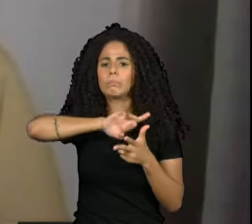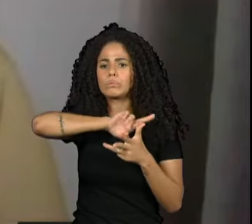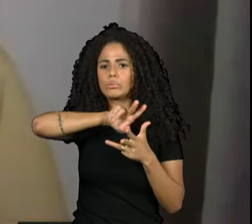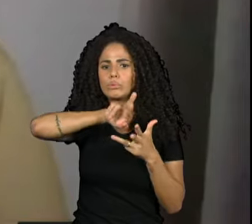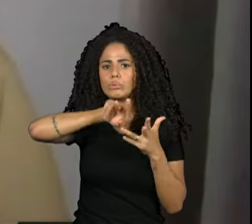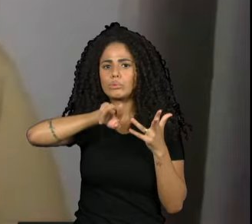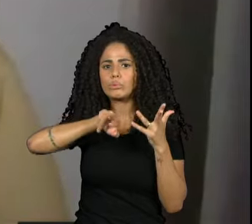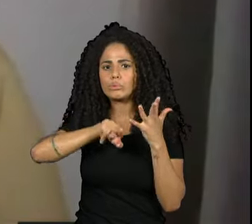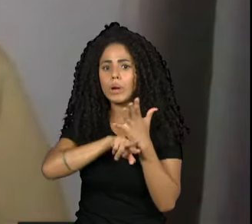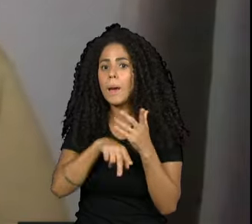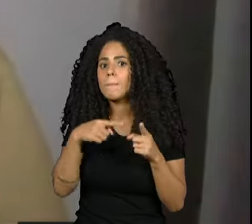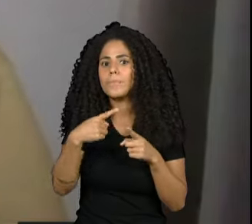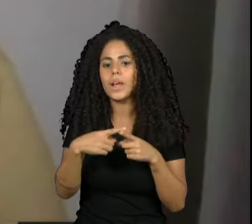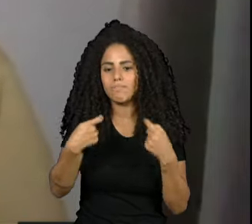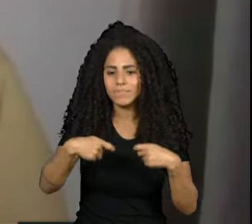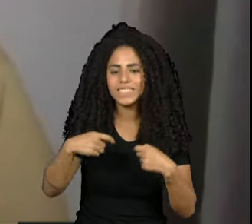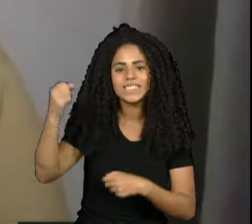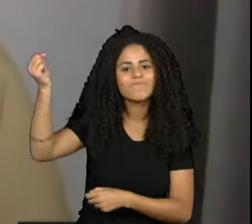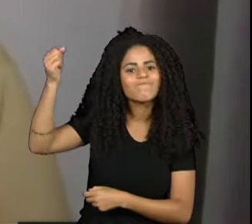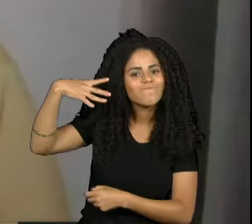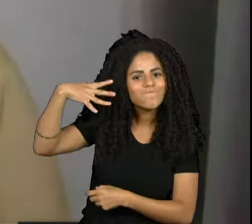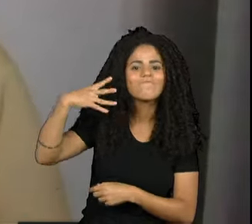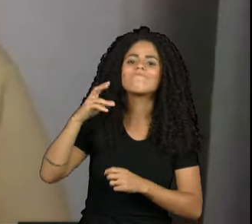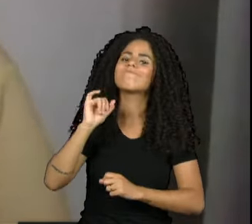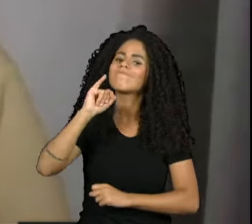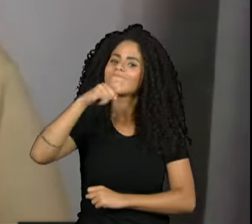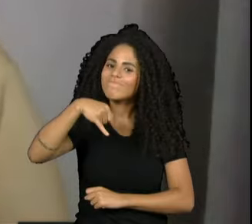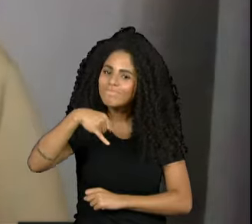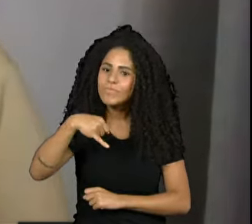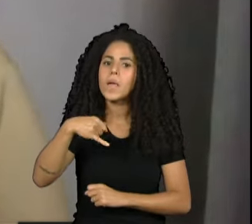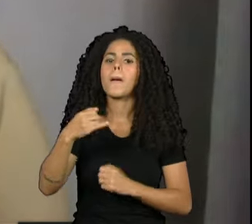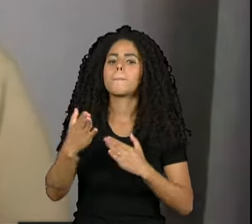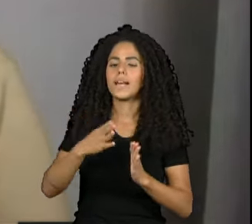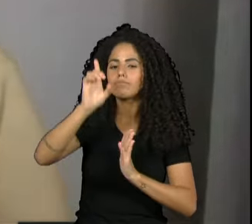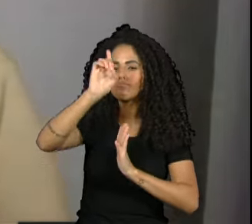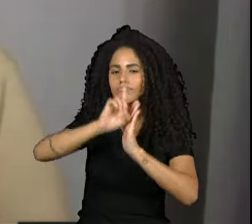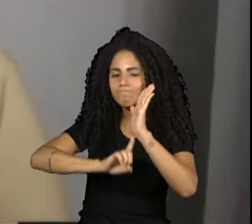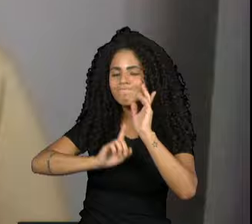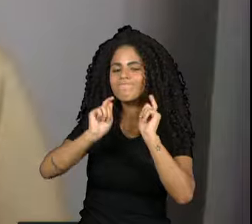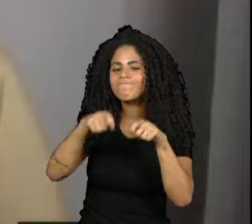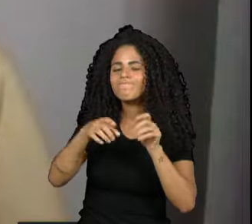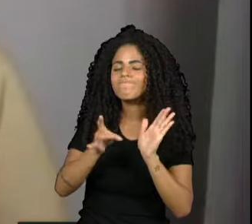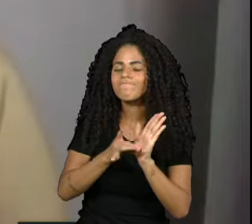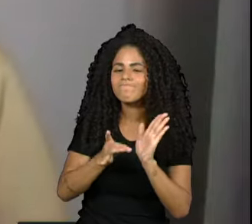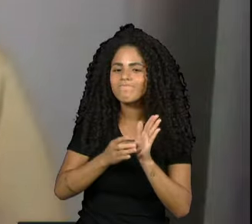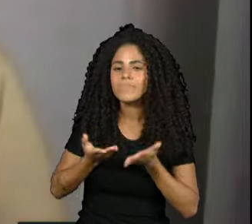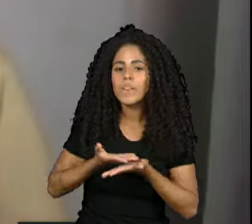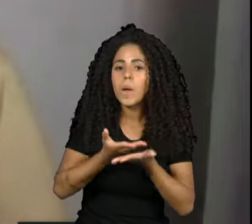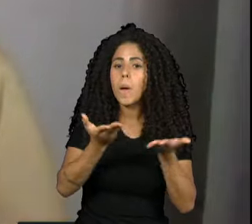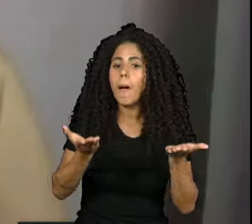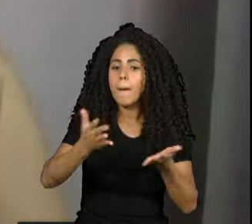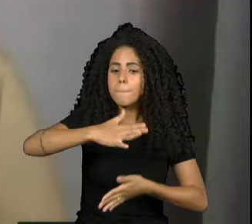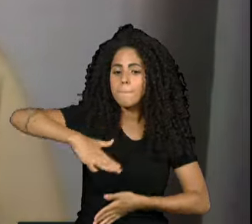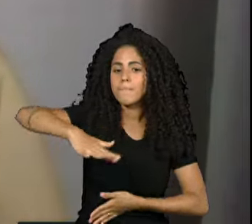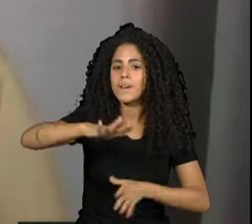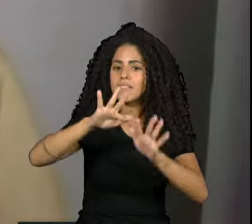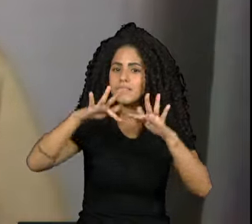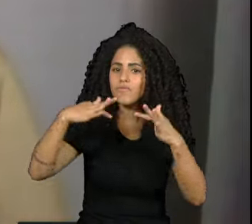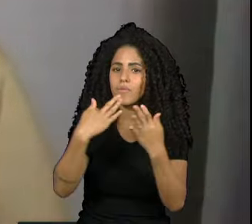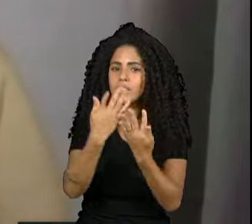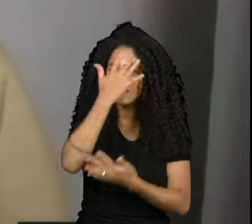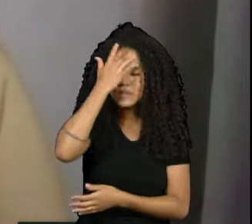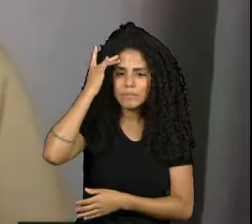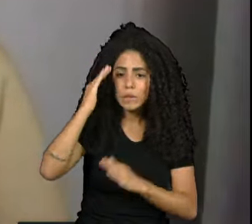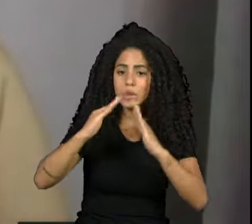da eletricidade. Então, é fundamental para que outros direitos sejam acessados, que a eletricidade chegue em